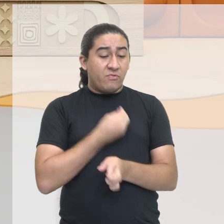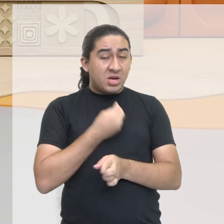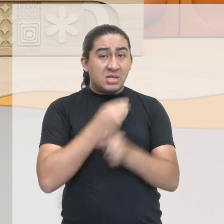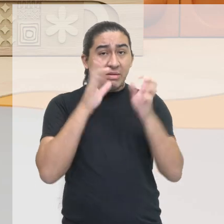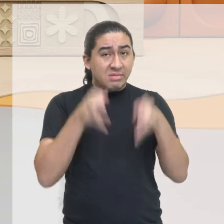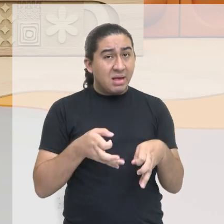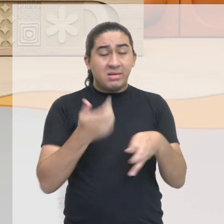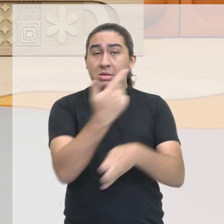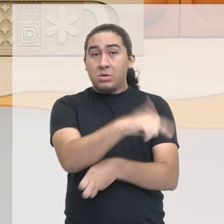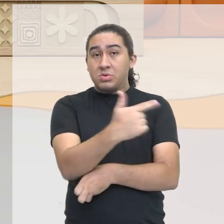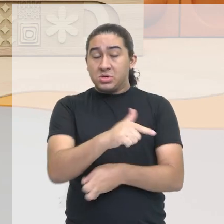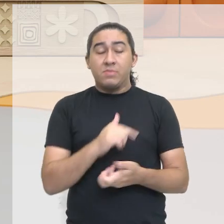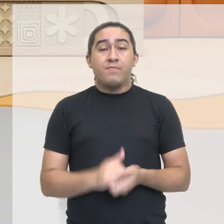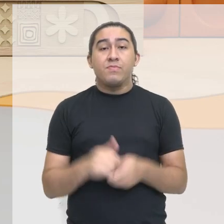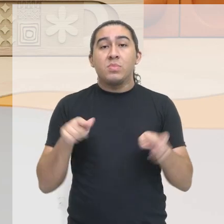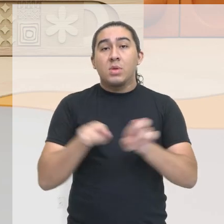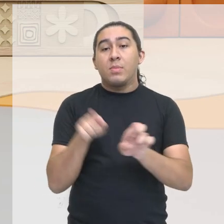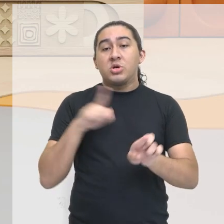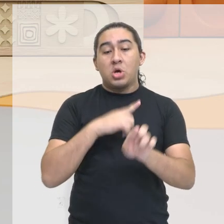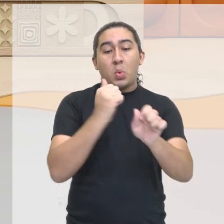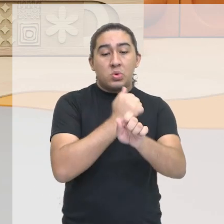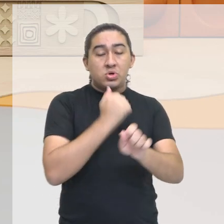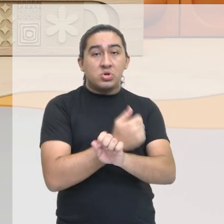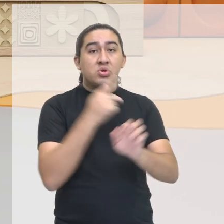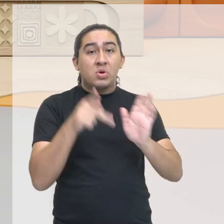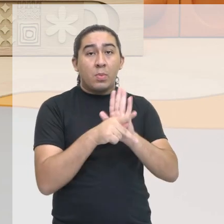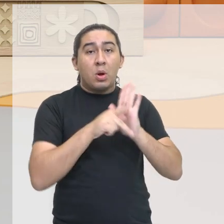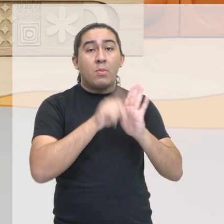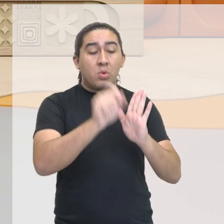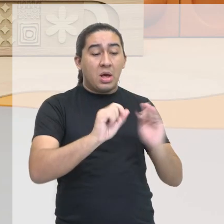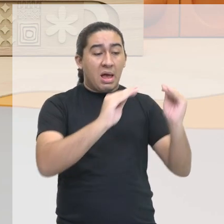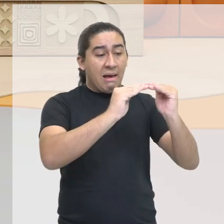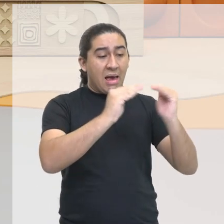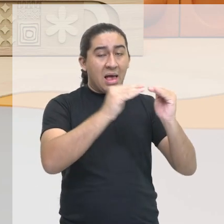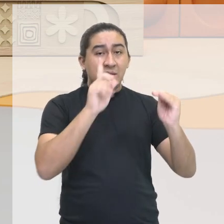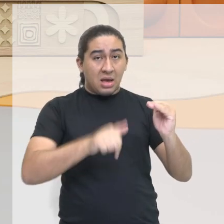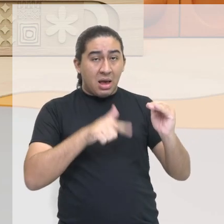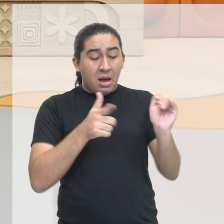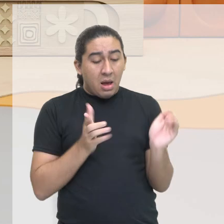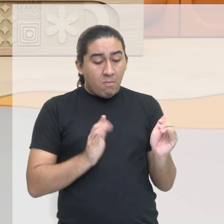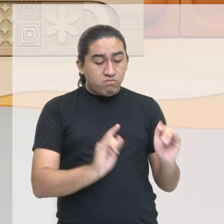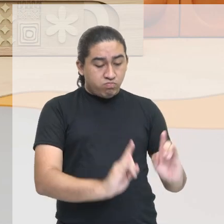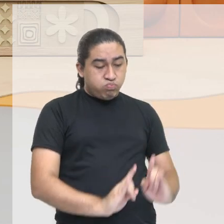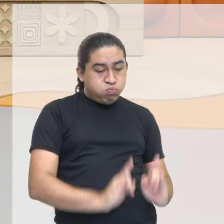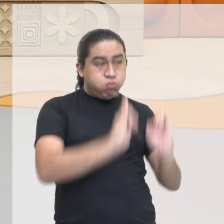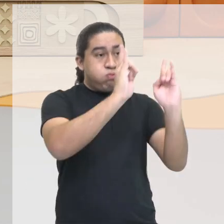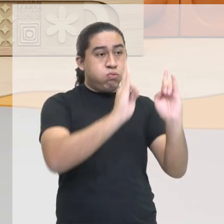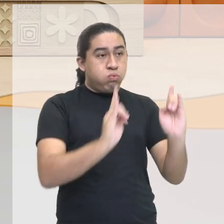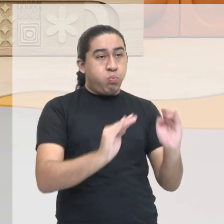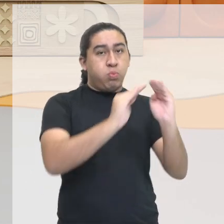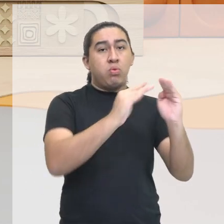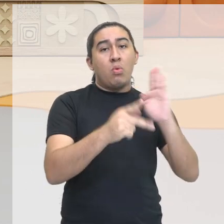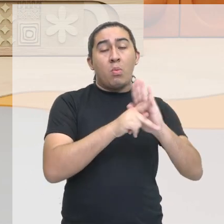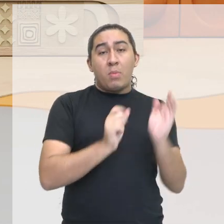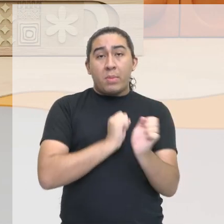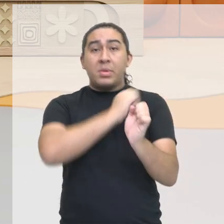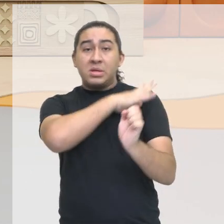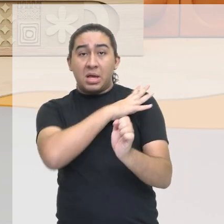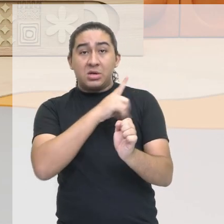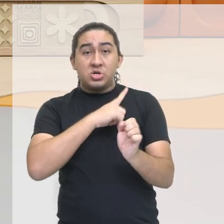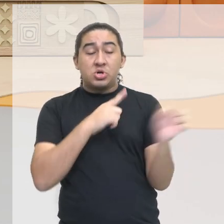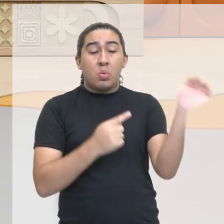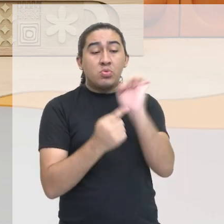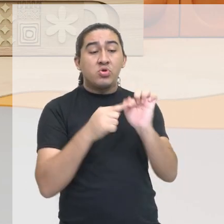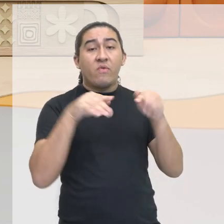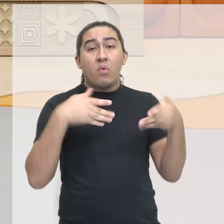digna. Além disso, também foram construídos campos de concentração, que eram construções militares desenvolvidas